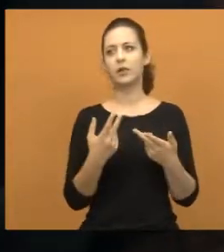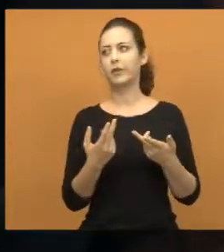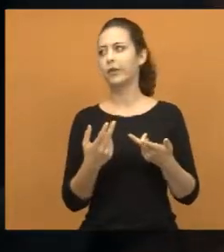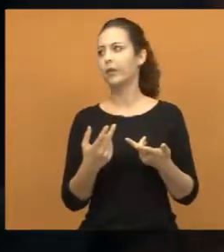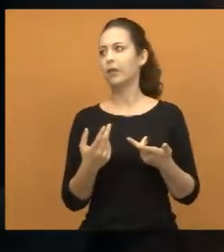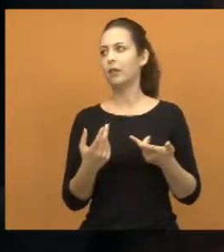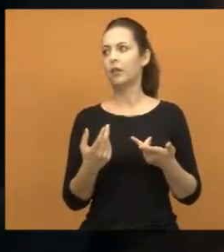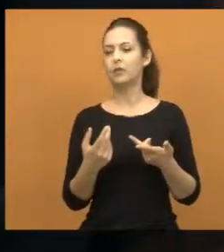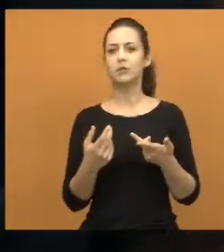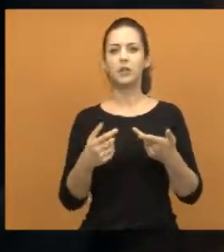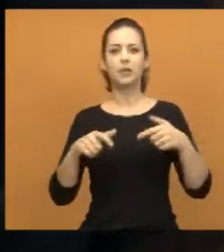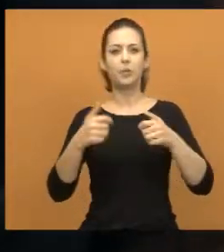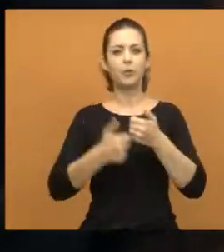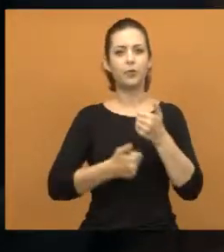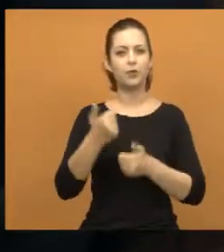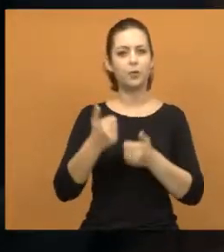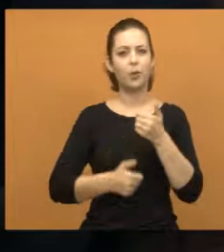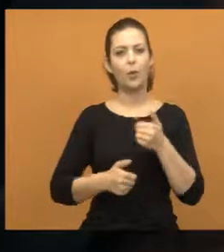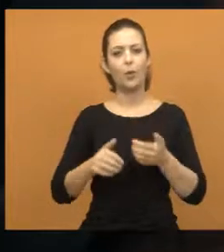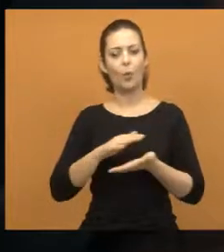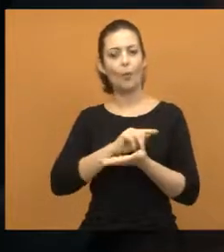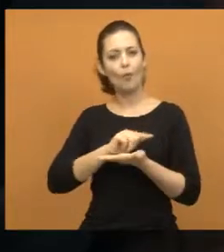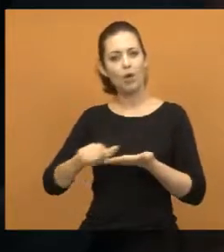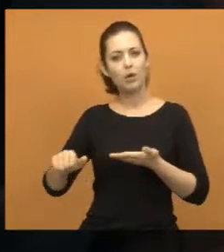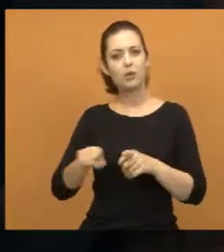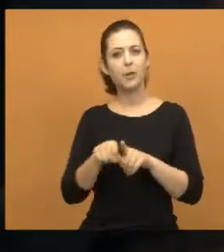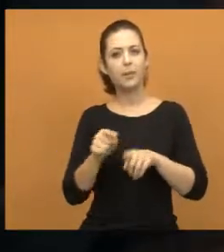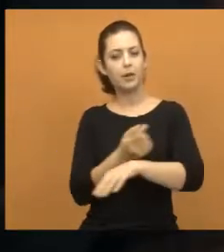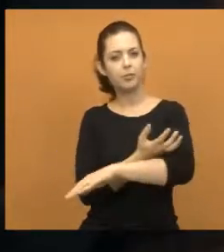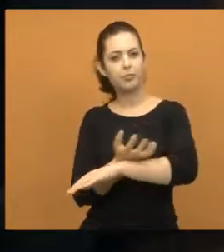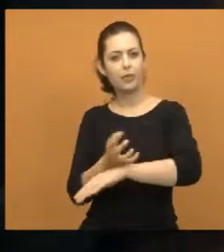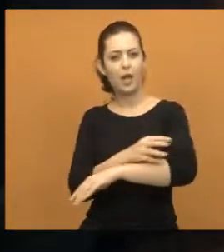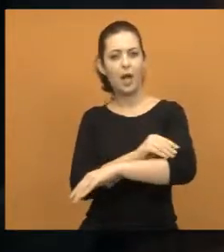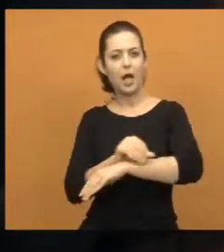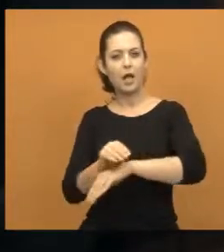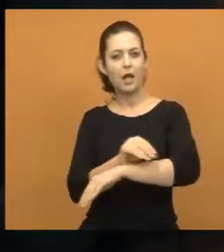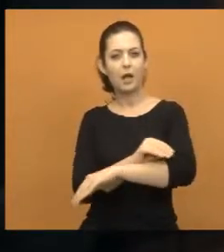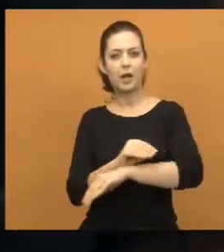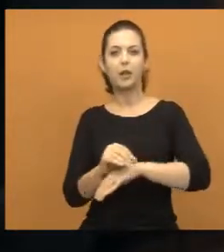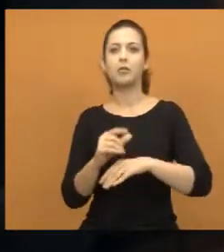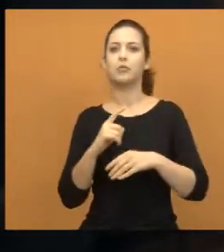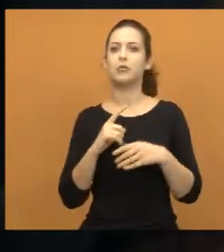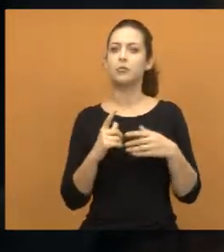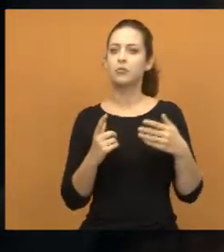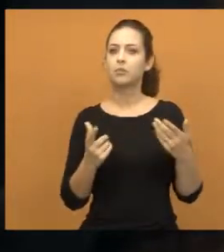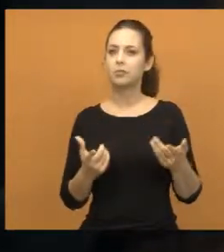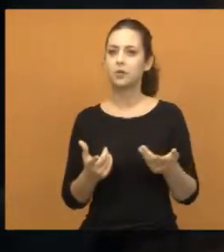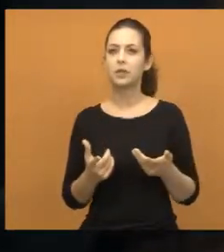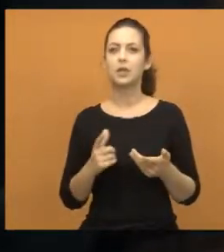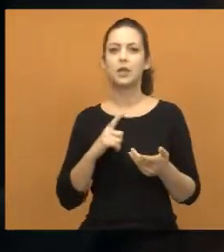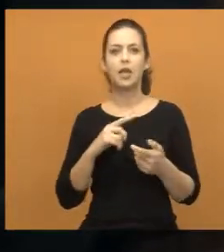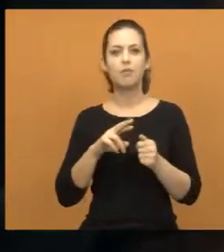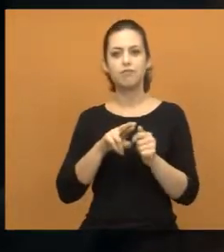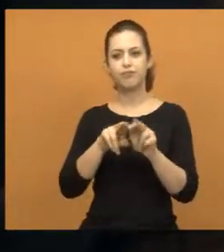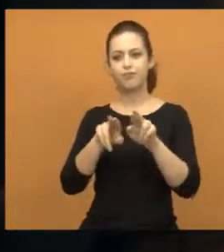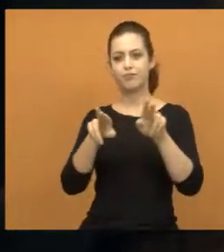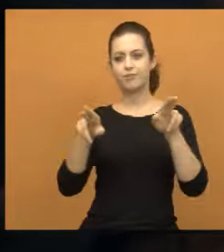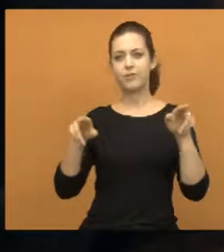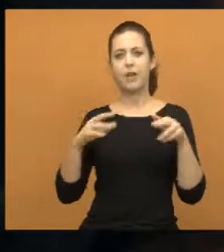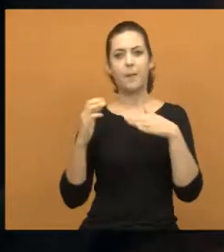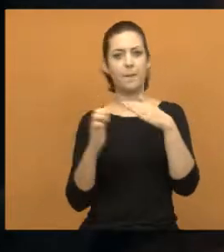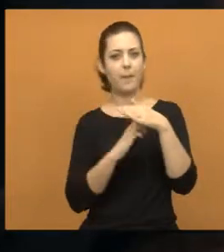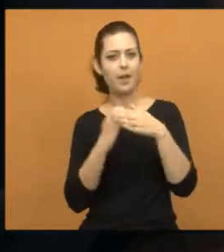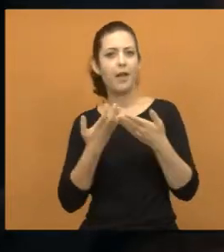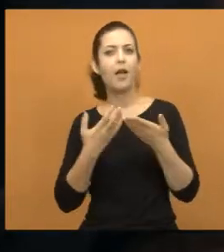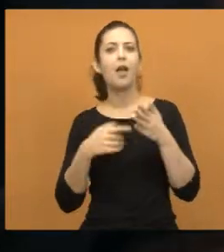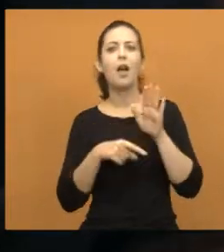nossas quadras societies, campos de futebol de areia, porque são muitos. E temos muitas empresas